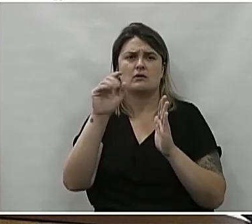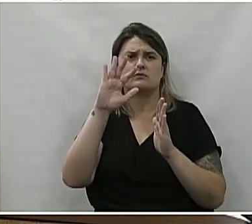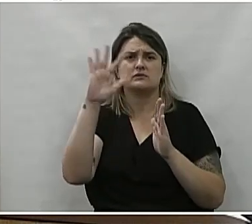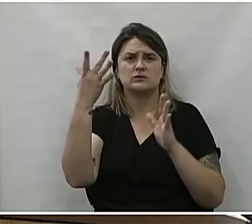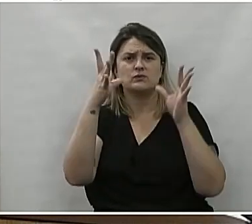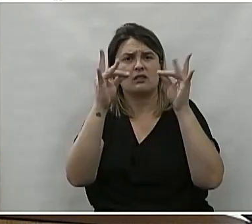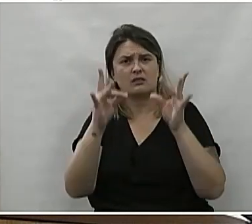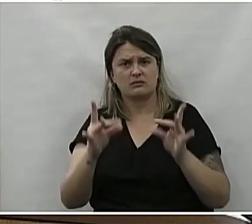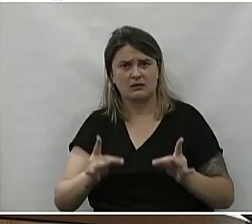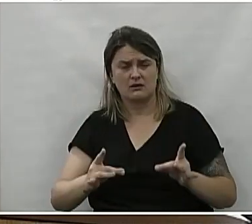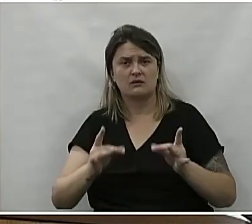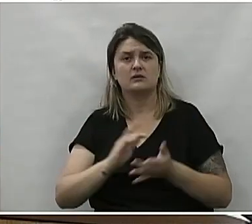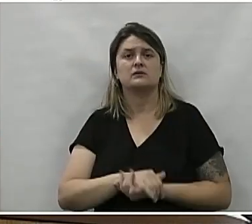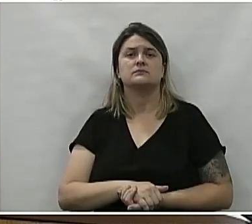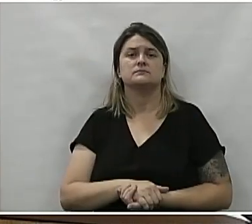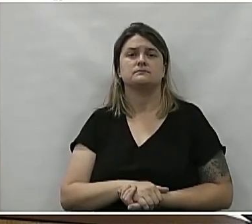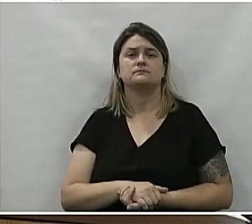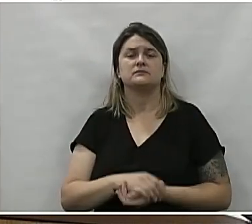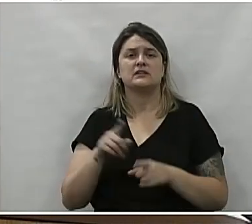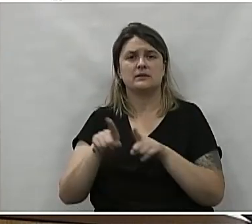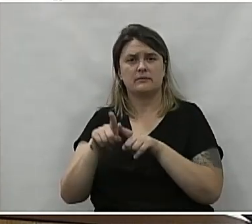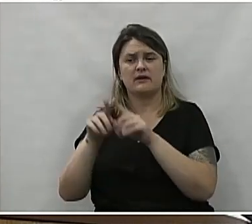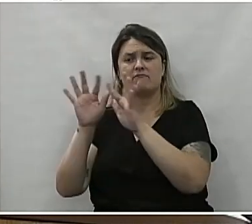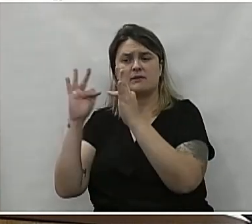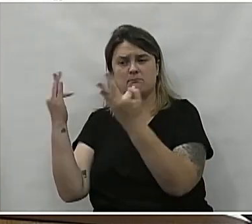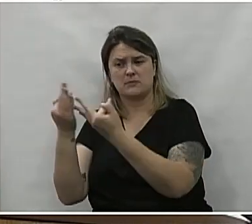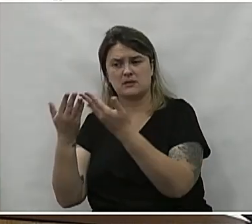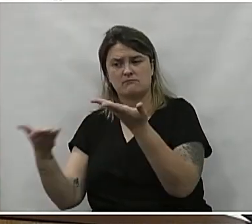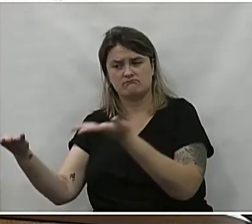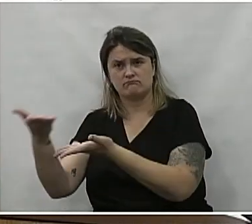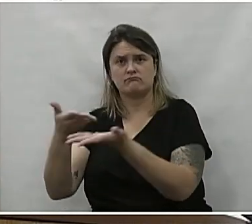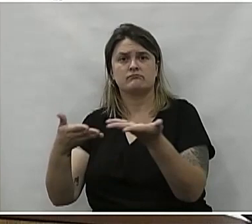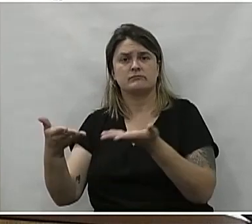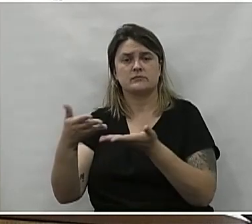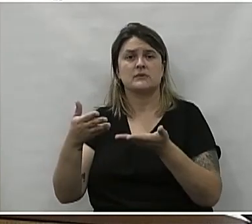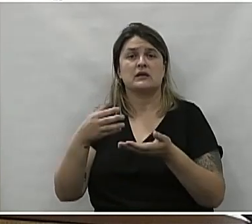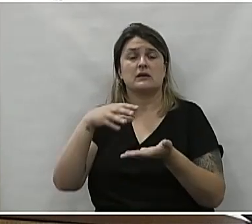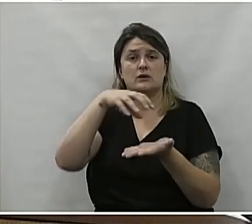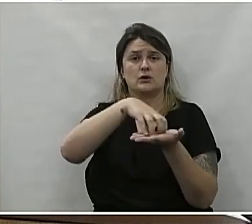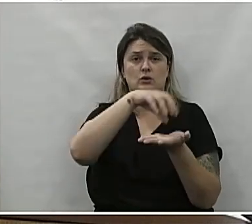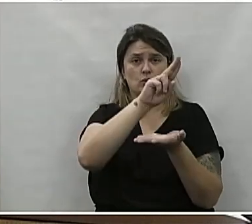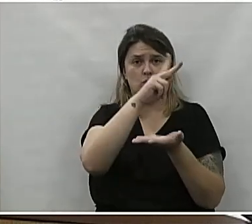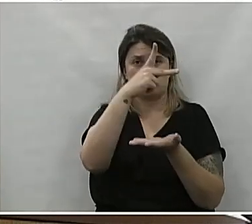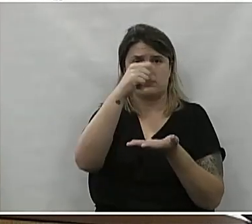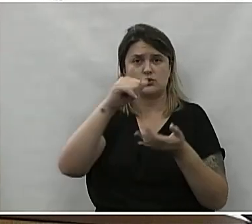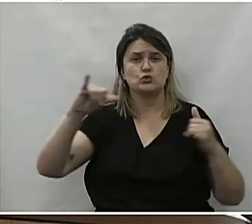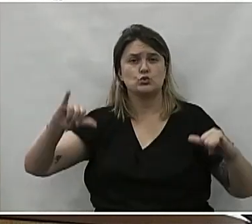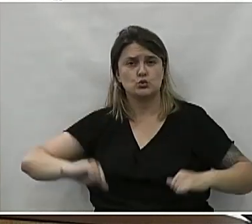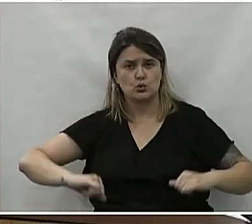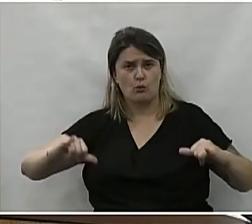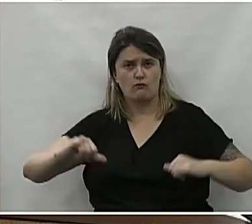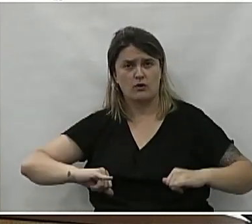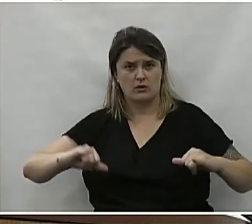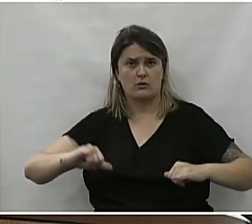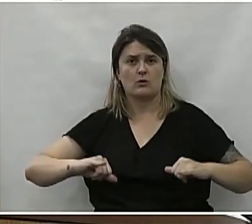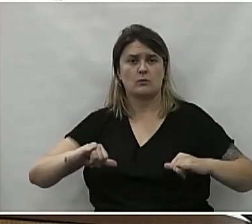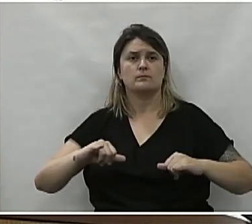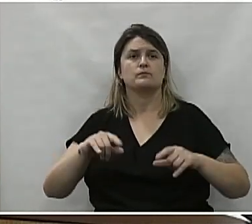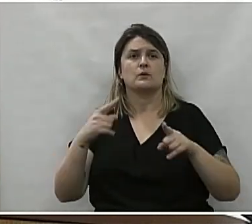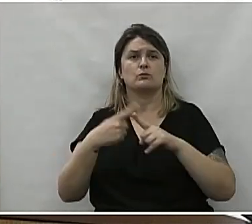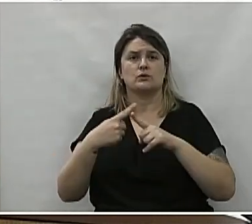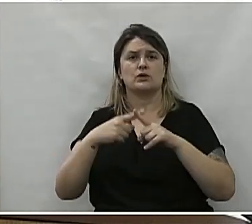caso E pelos familiares Também Então A UPA Sofreu Bastante Com isso